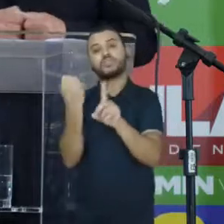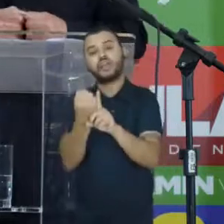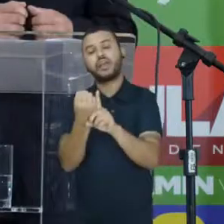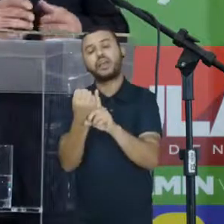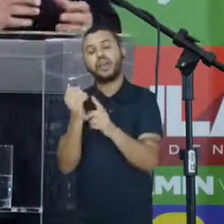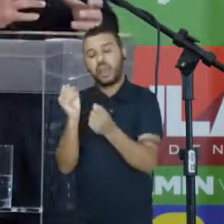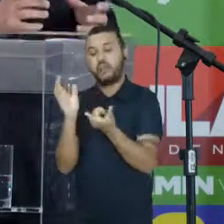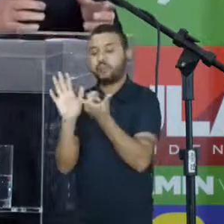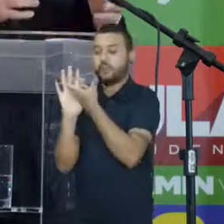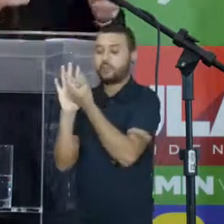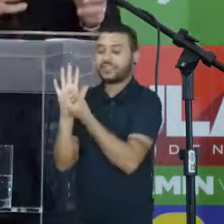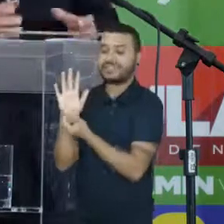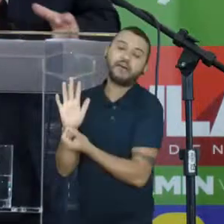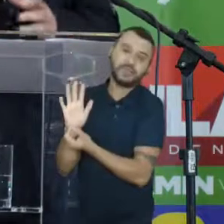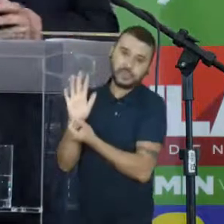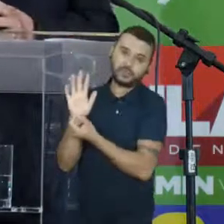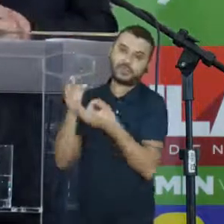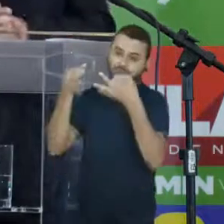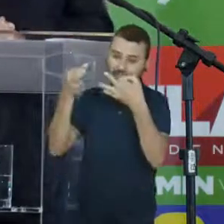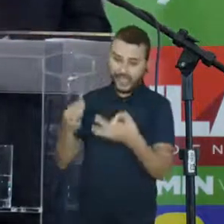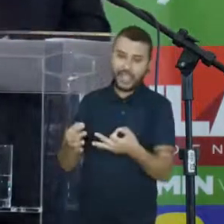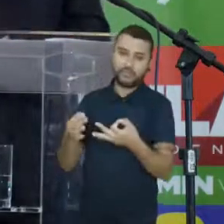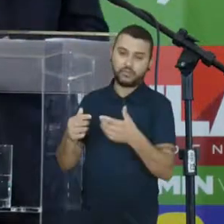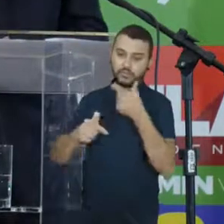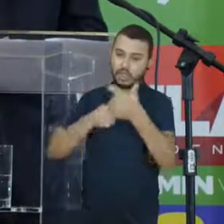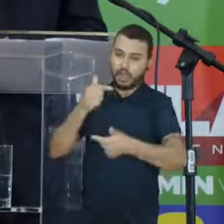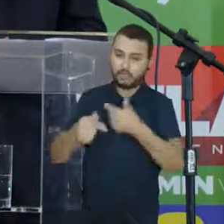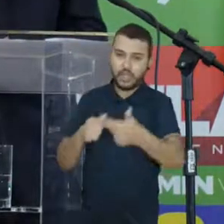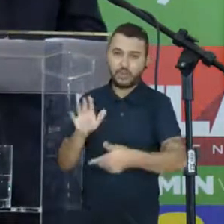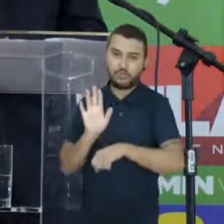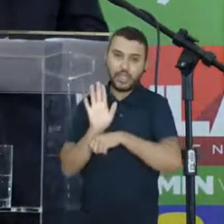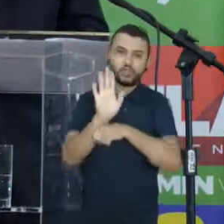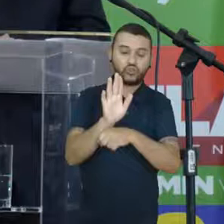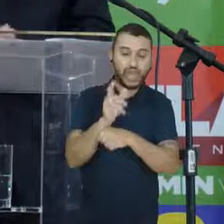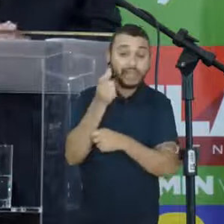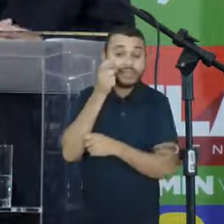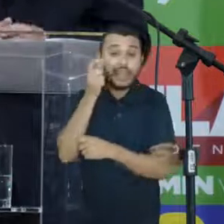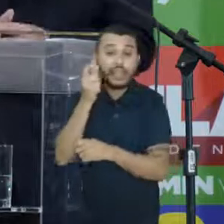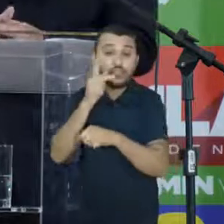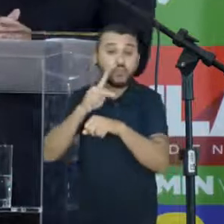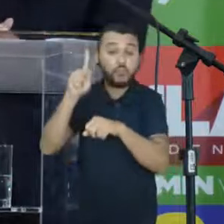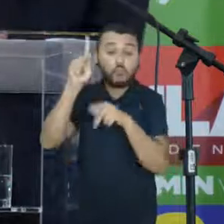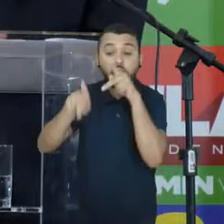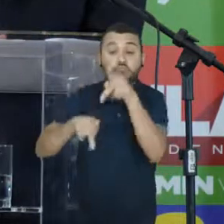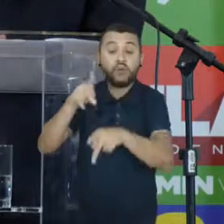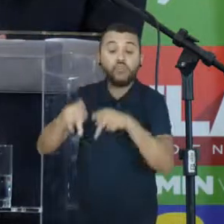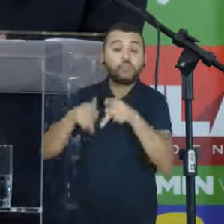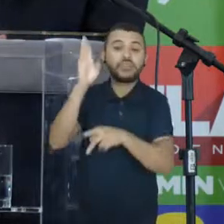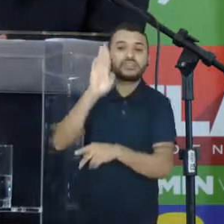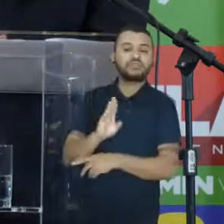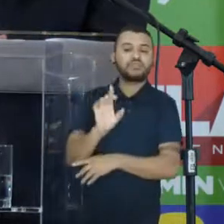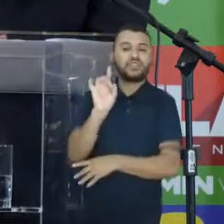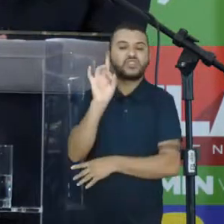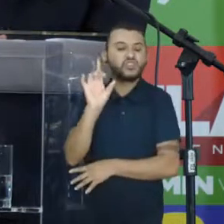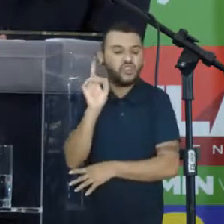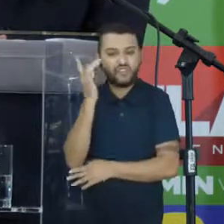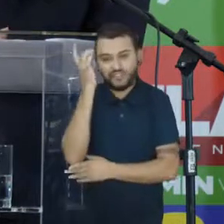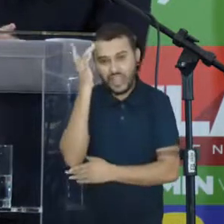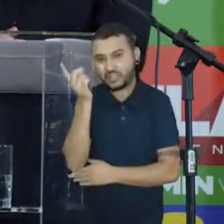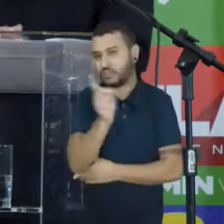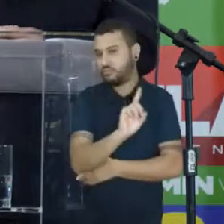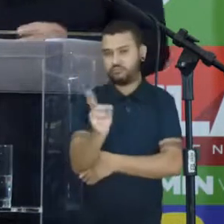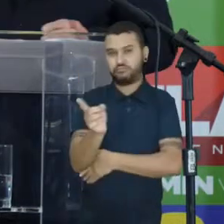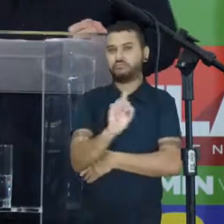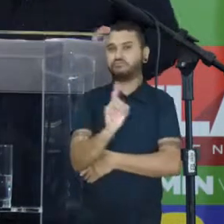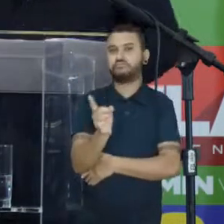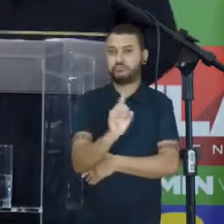que a gente possa ter um orçamento voltado para o interesse do povo brasileiro. Não será uma tarefa fácil, Simone. Não